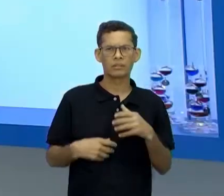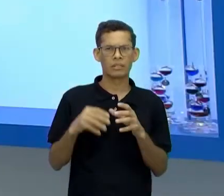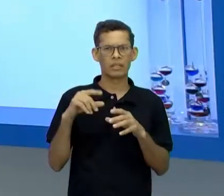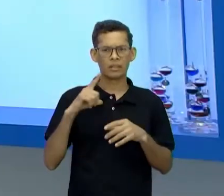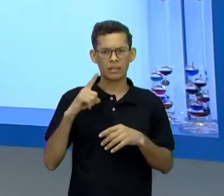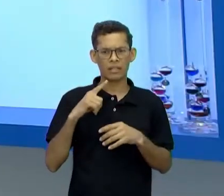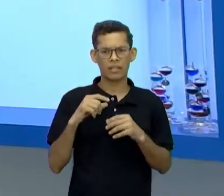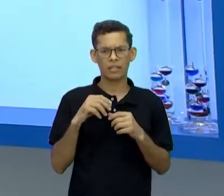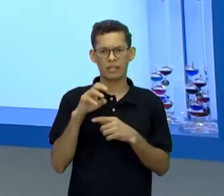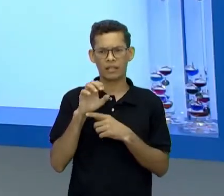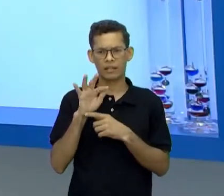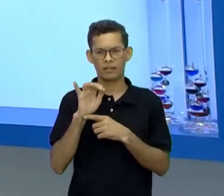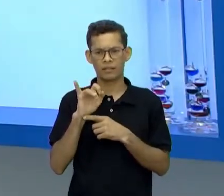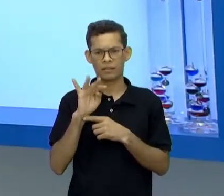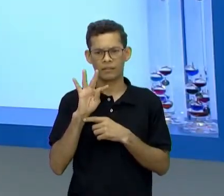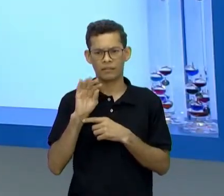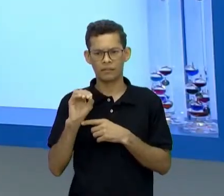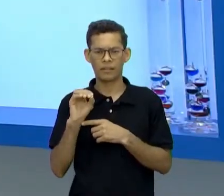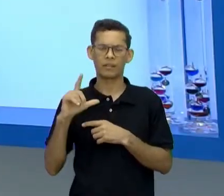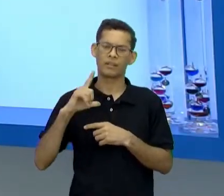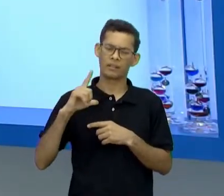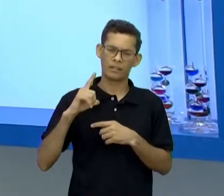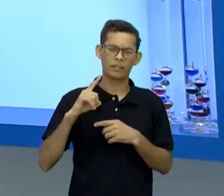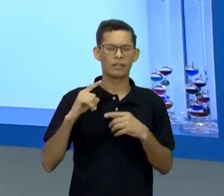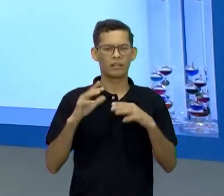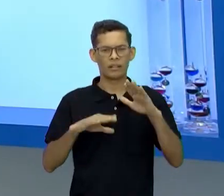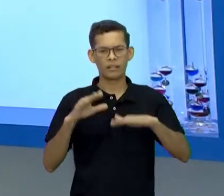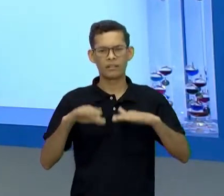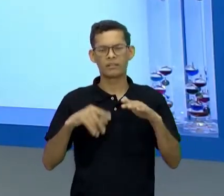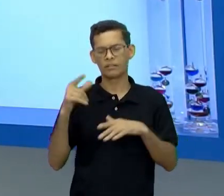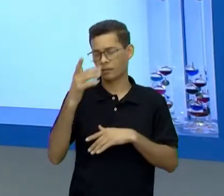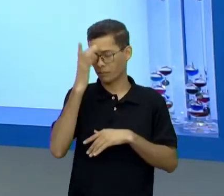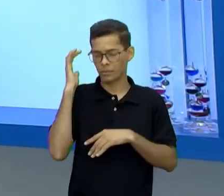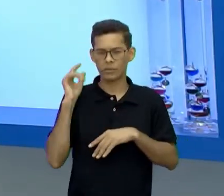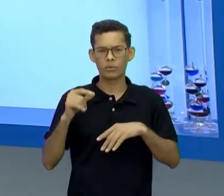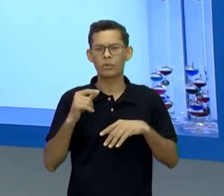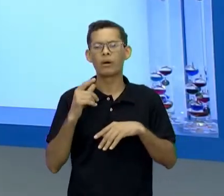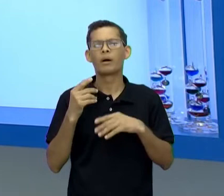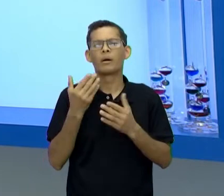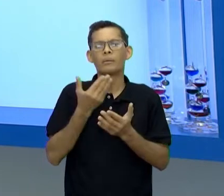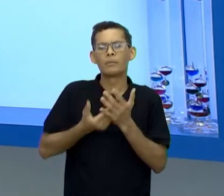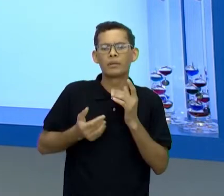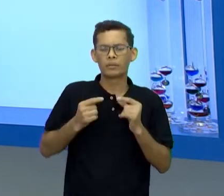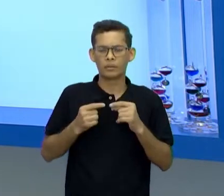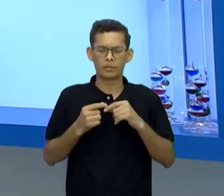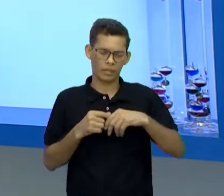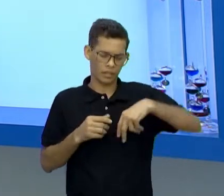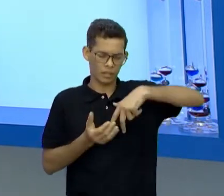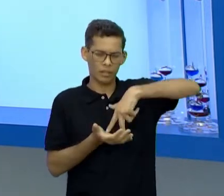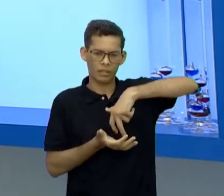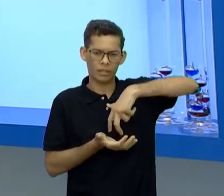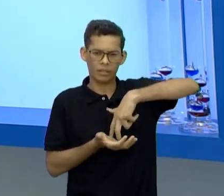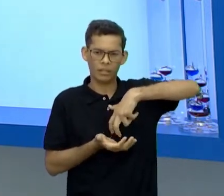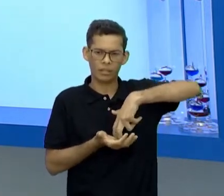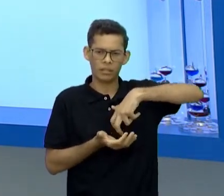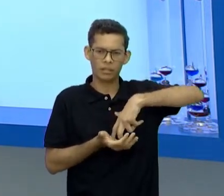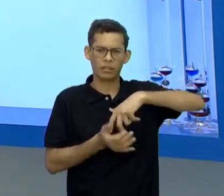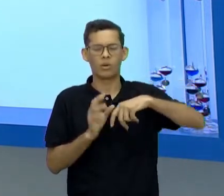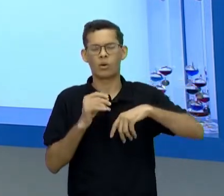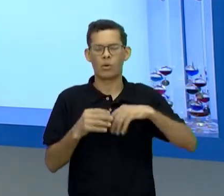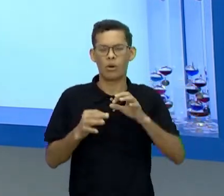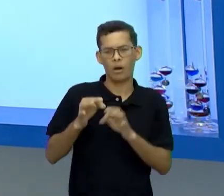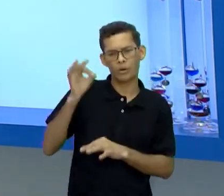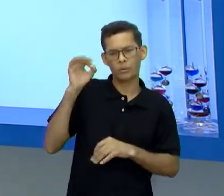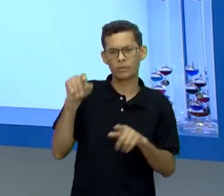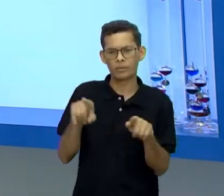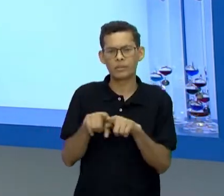Tem. Que é a questão da atrofia muscular, a pessoa tem a questão da altura e assim por diante. Tem várias alterações fisiológicas